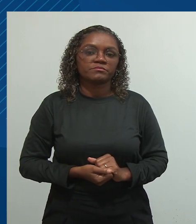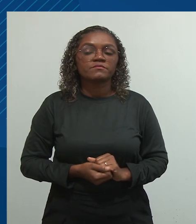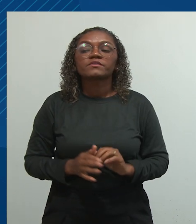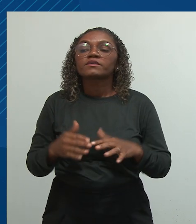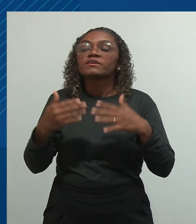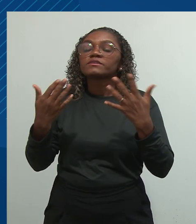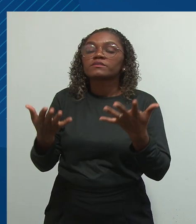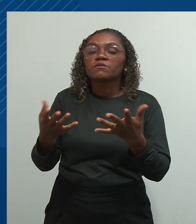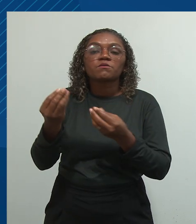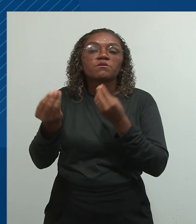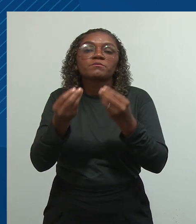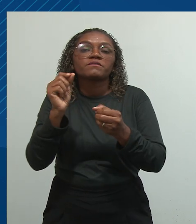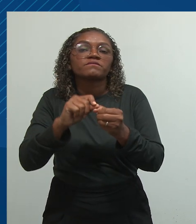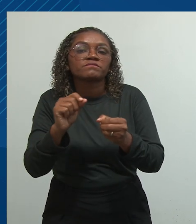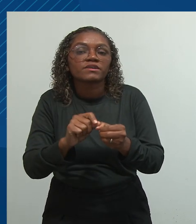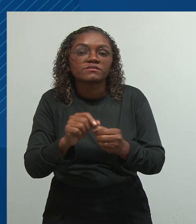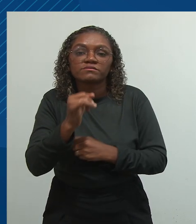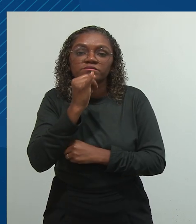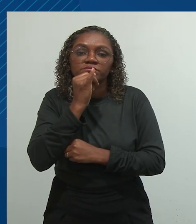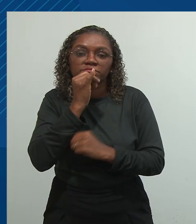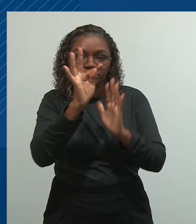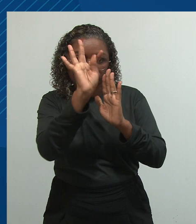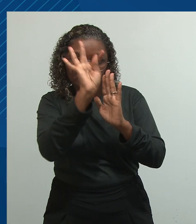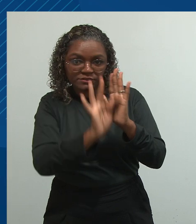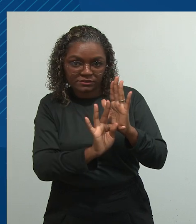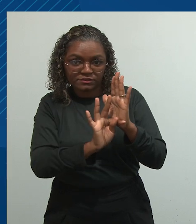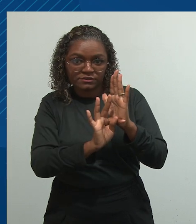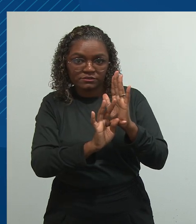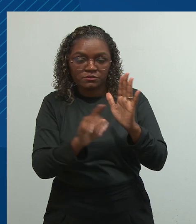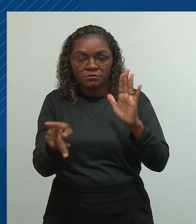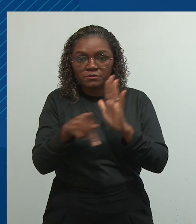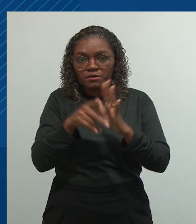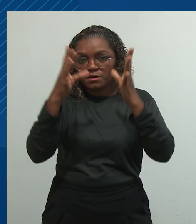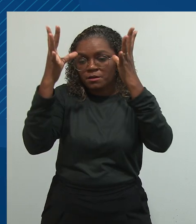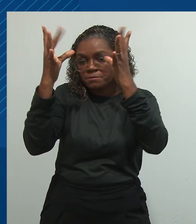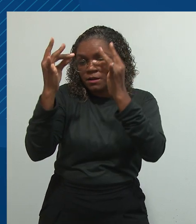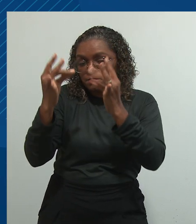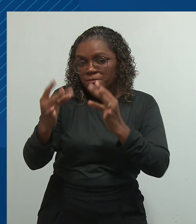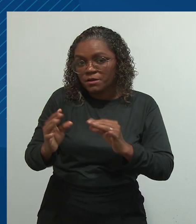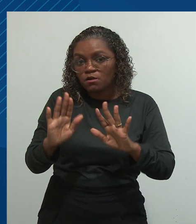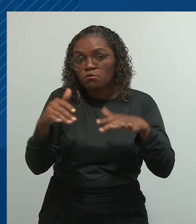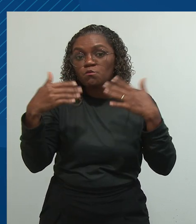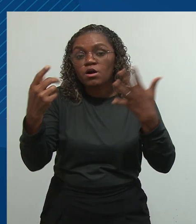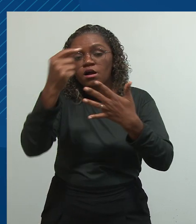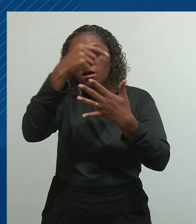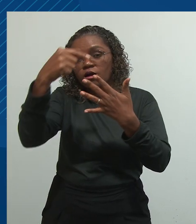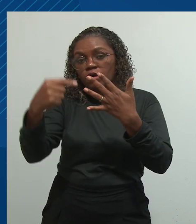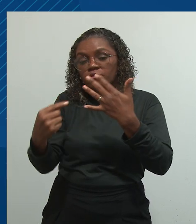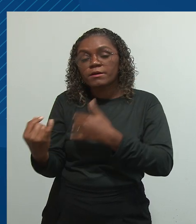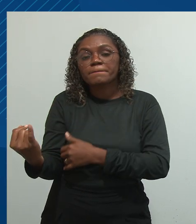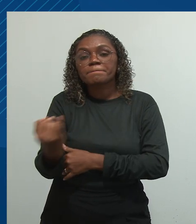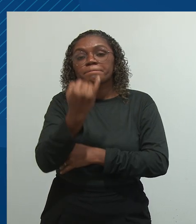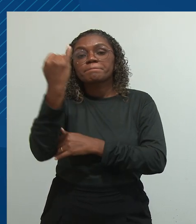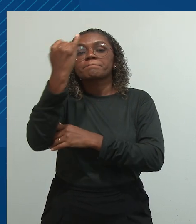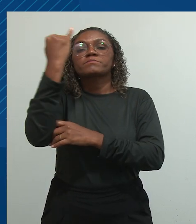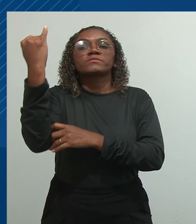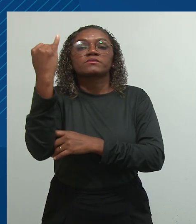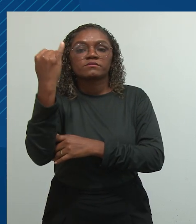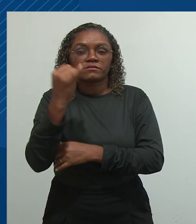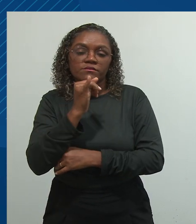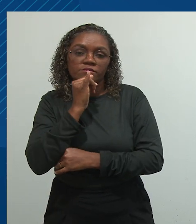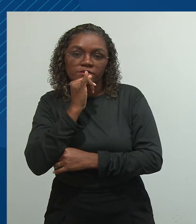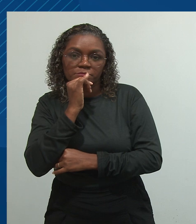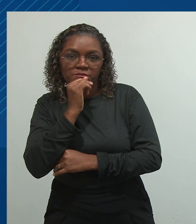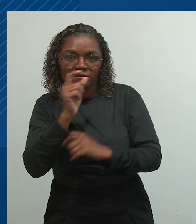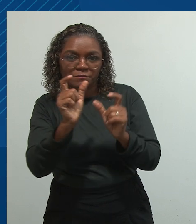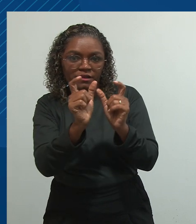é que a gente faz na hora do texto, né, da descrição? O que é importante, assim, procurar muitos